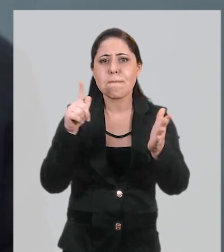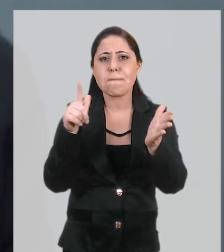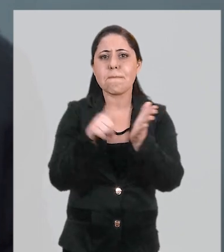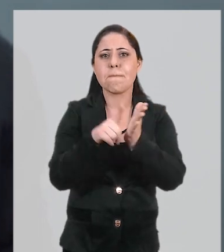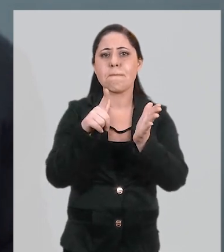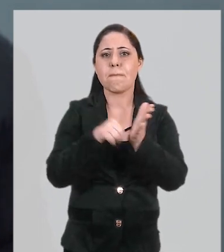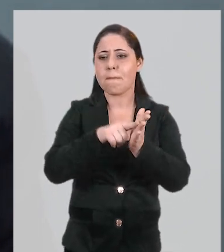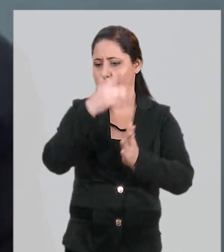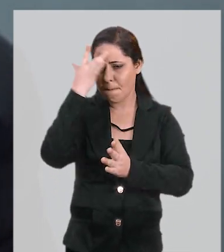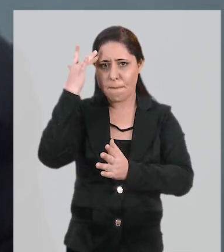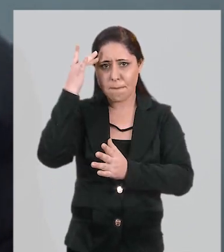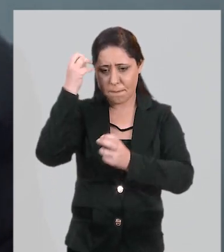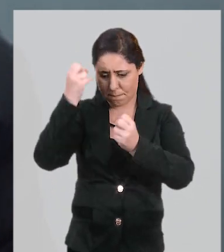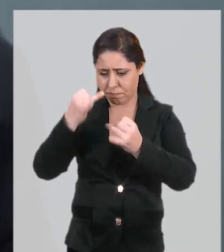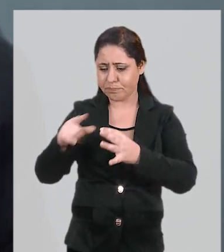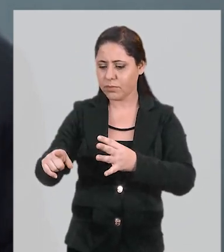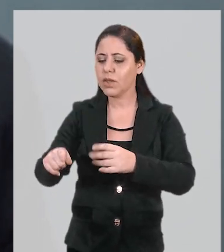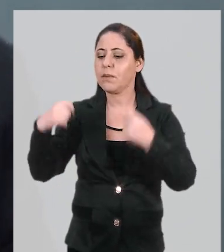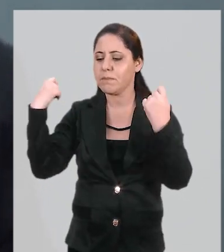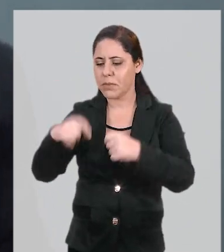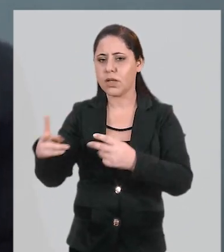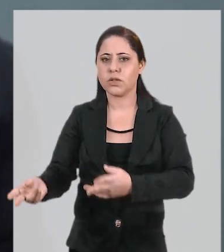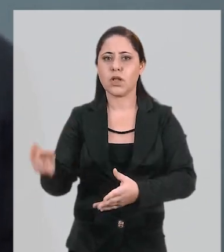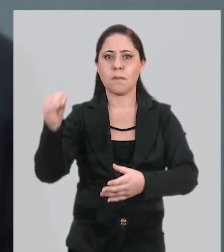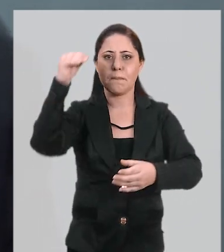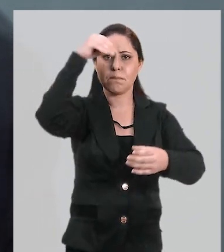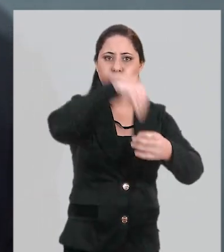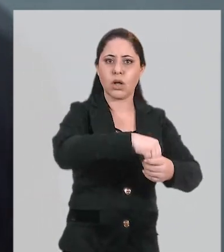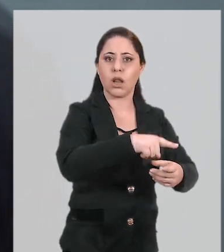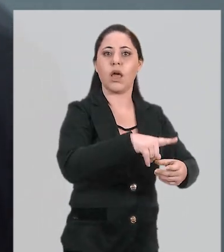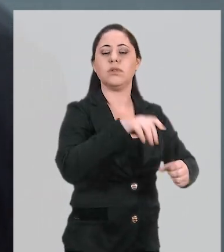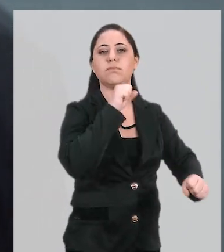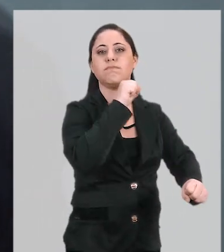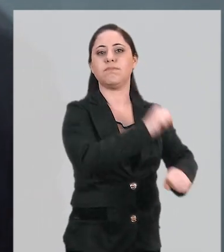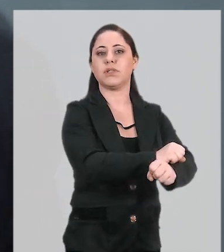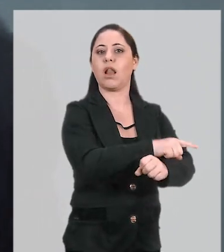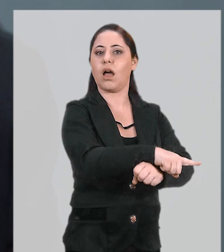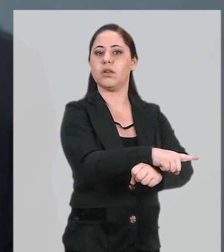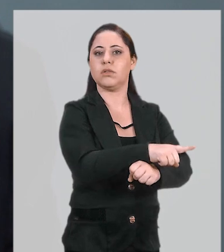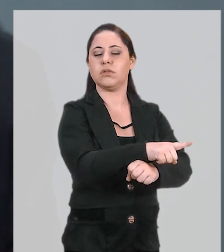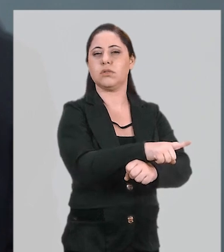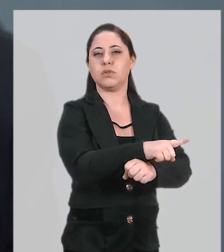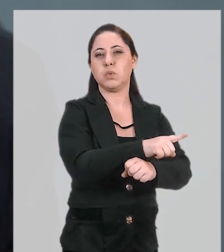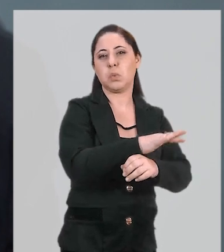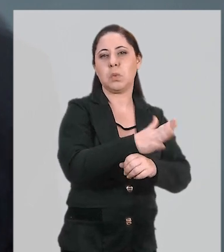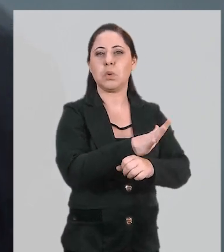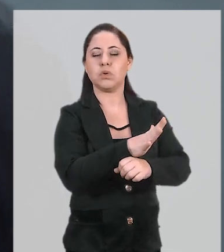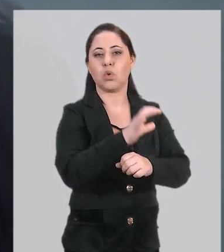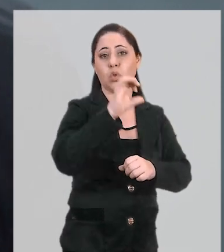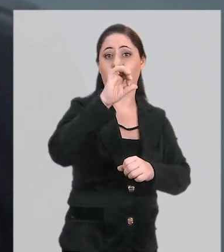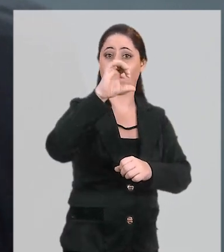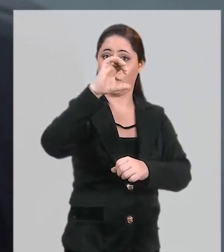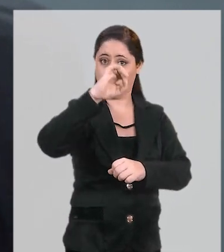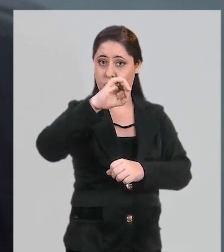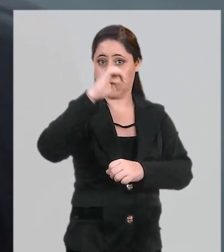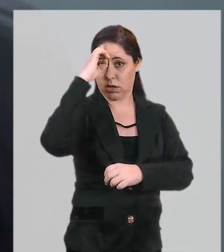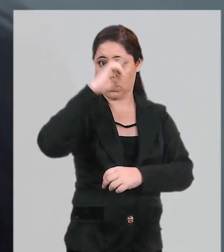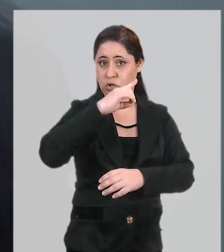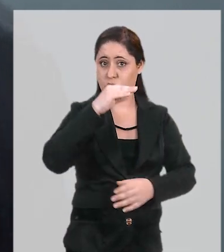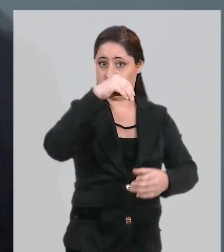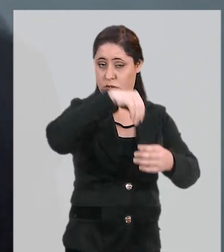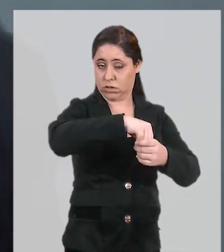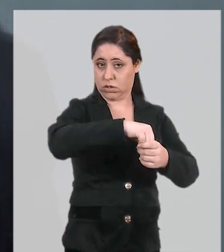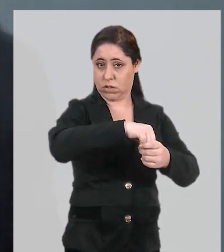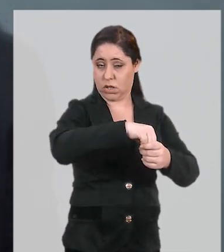dizendo que a pessoa precisa ser internada compulsoriamente e ele tem que permanecer lá, no mínimo, por 90